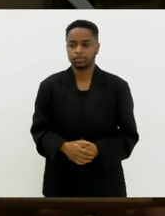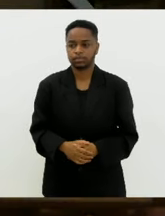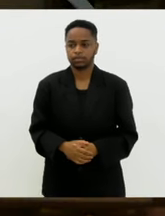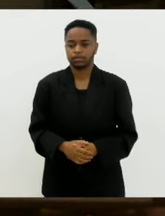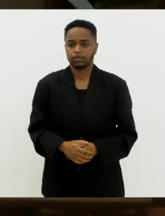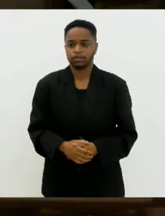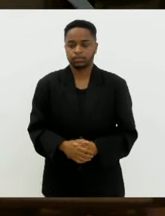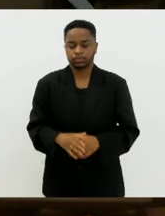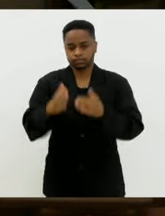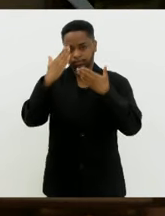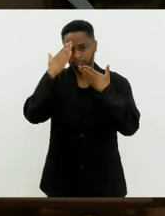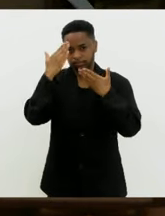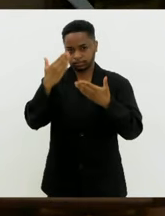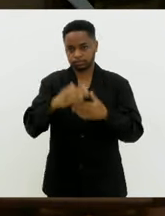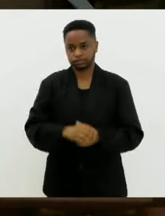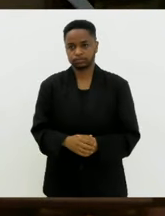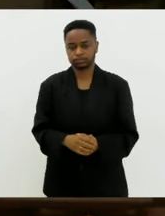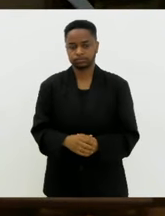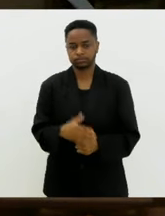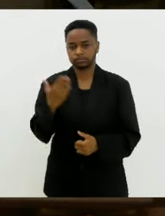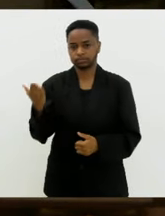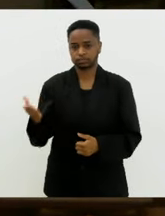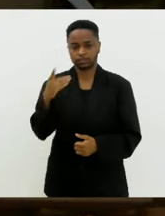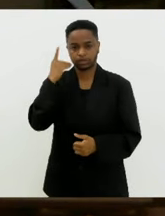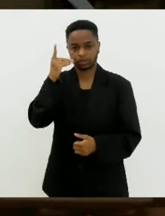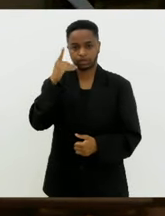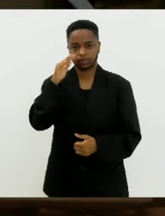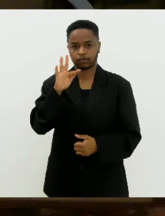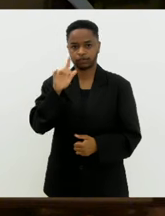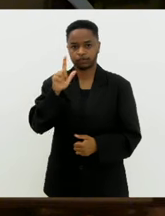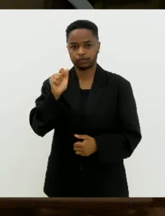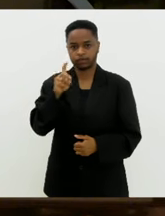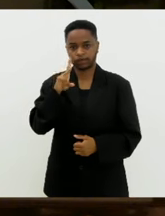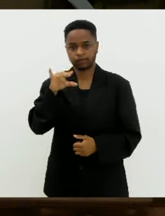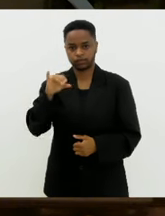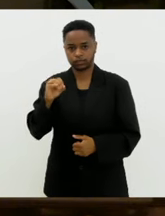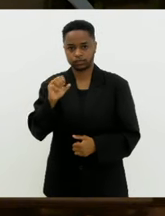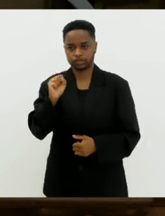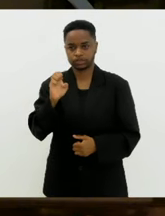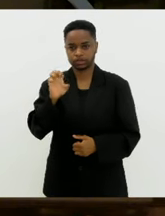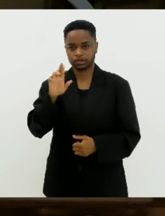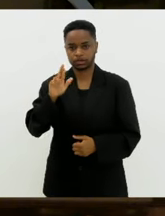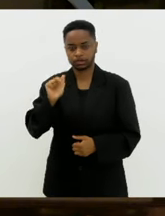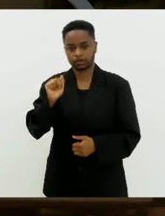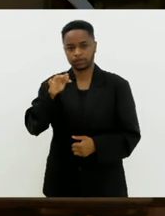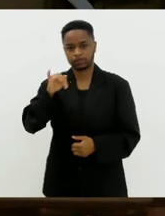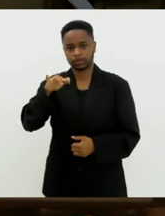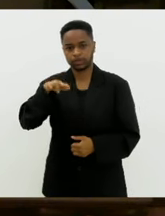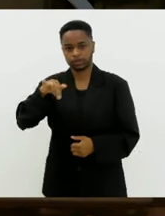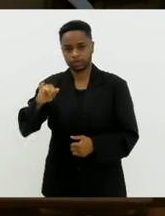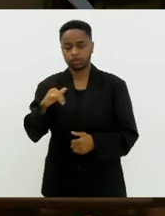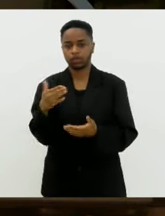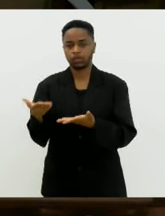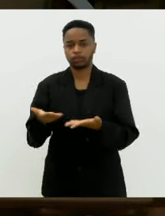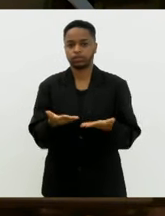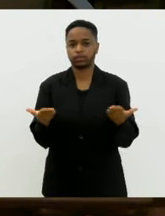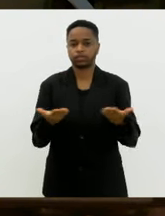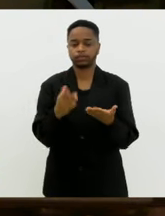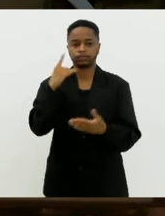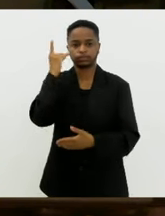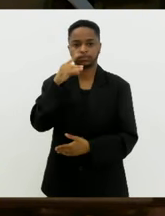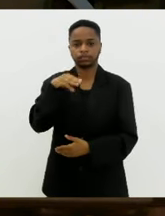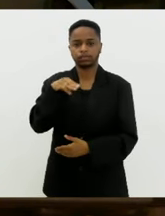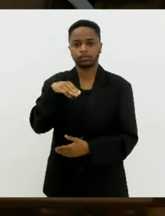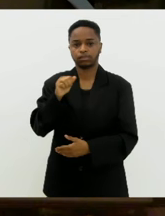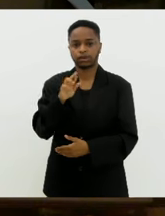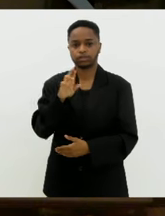Muito obrigado, companheiro deputado Flávio Serafini. Convido o próximo orador inscrito, deputado Marcelo Dino.